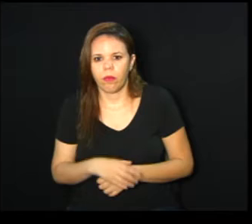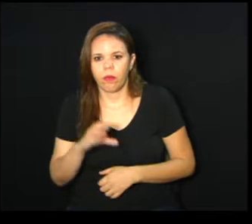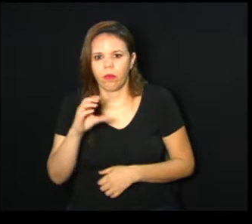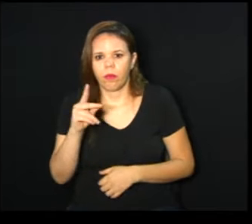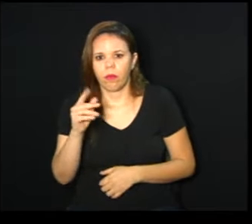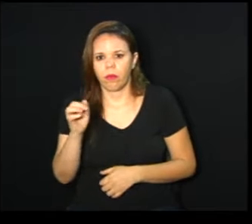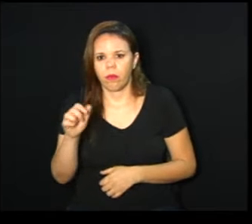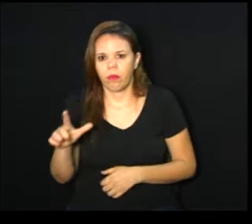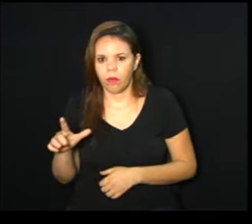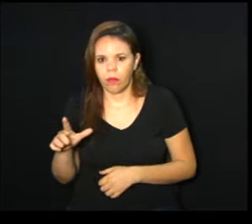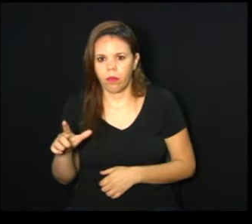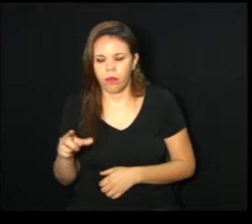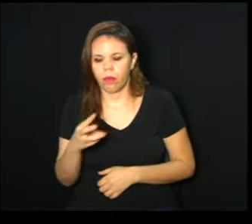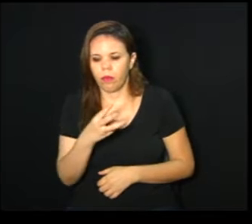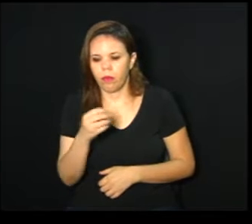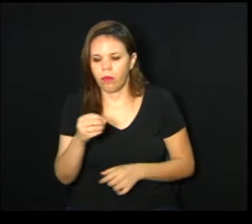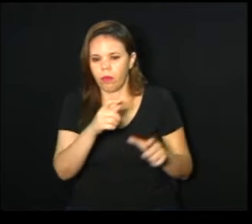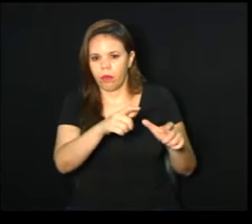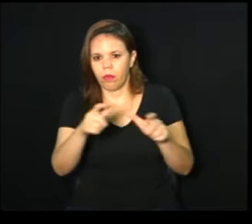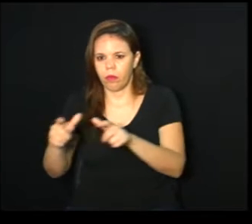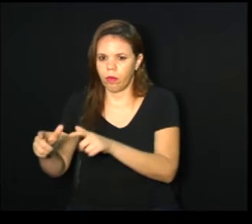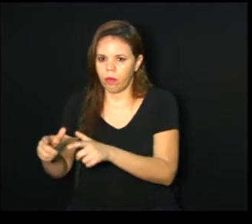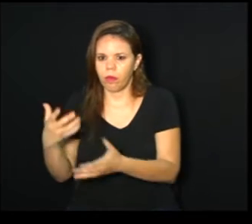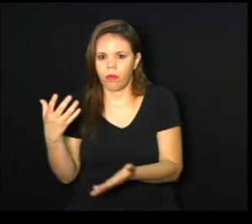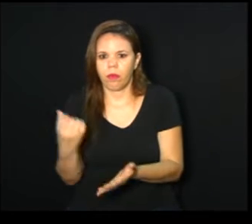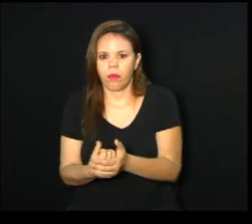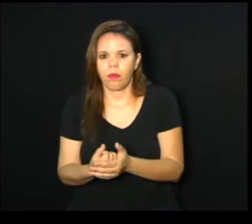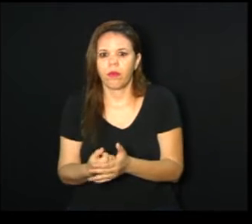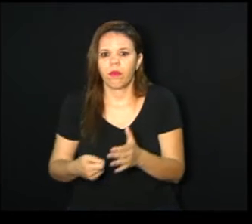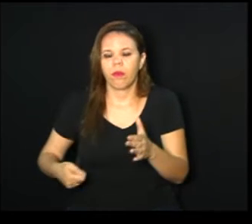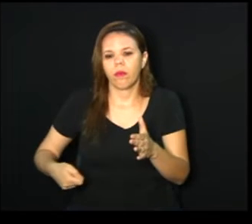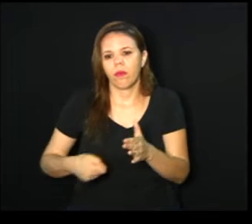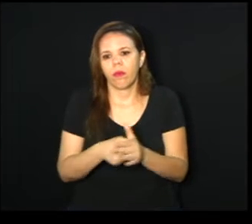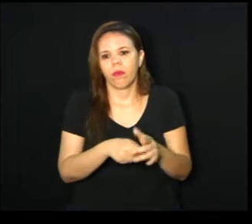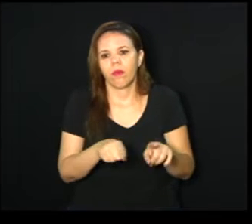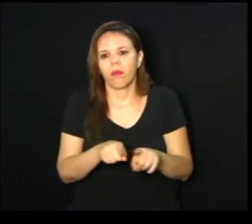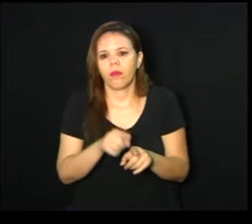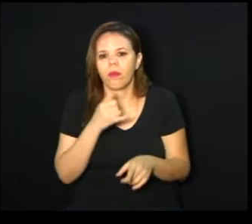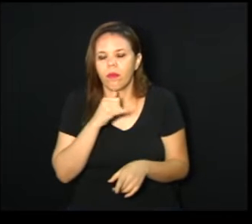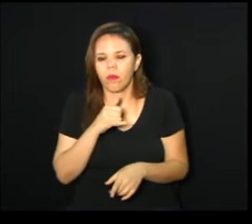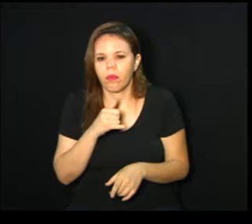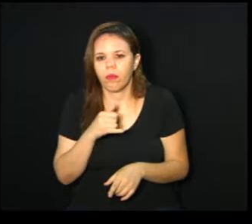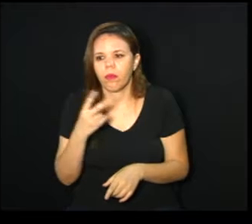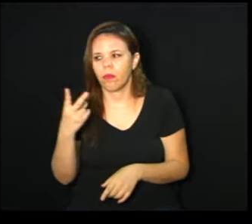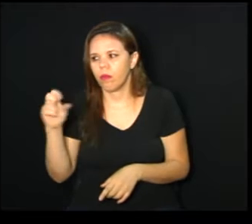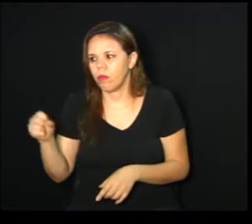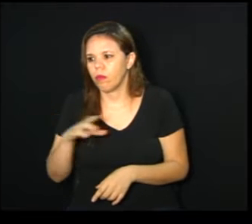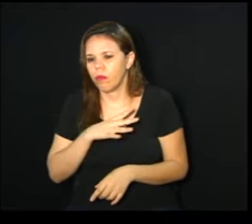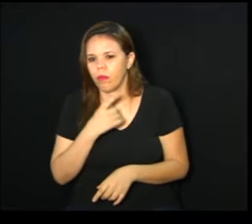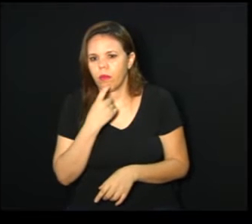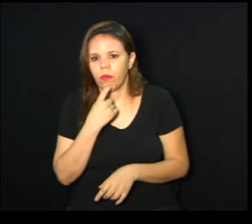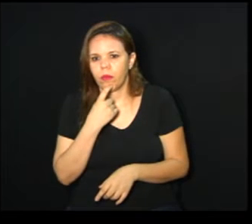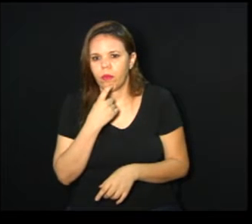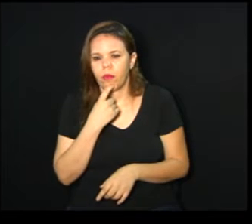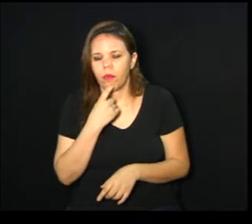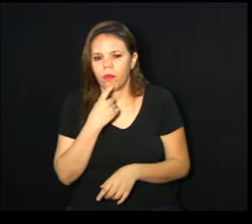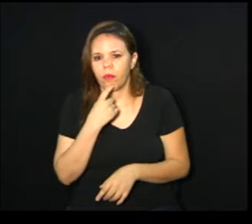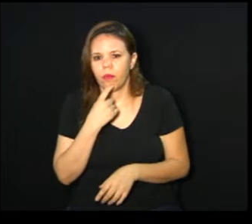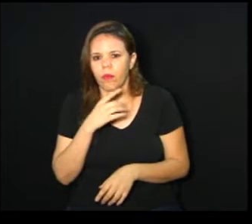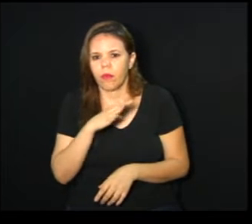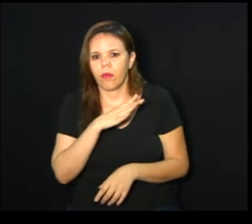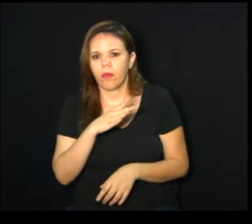CPFL instalou 30 estações de recargas, sendo 28 na cidade de Campinas e 2 intermunicipais